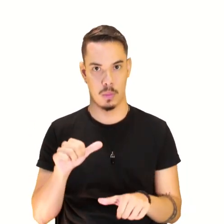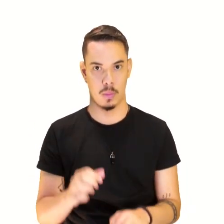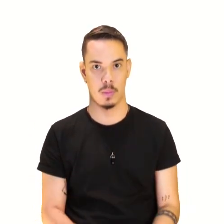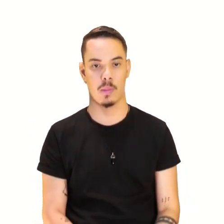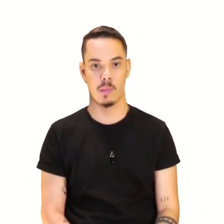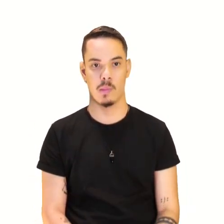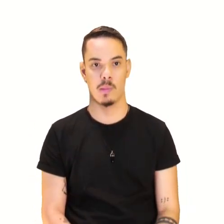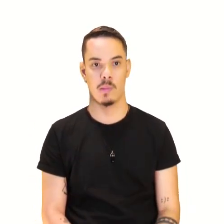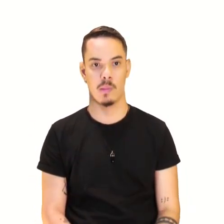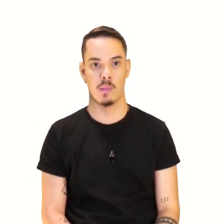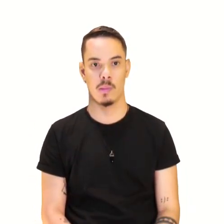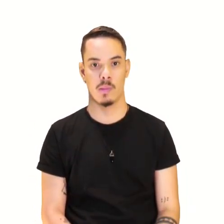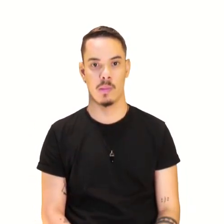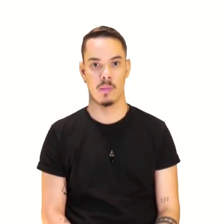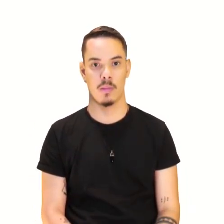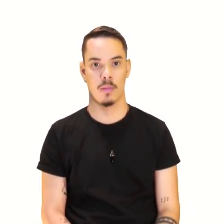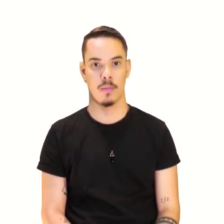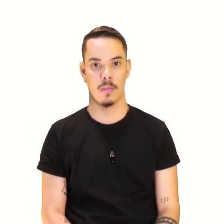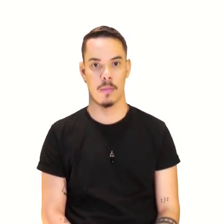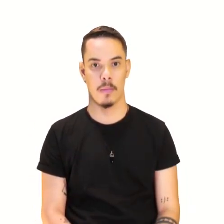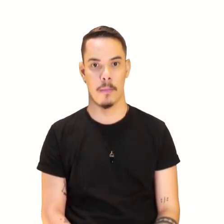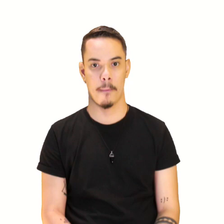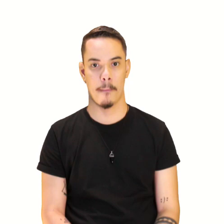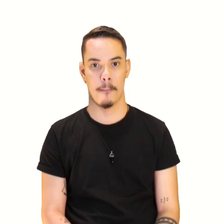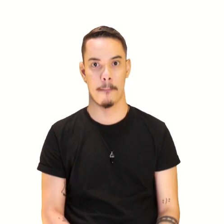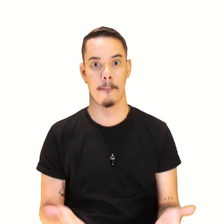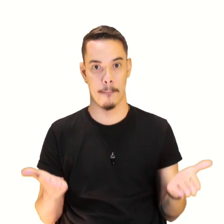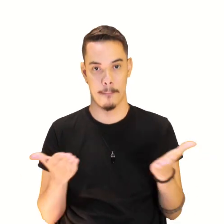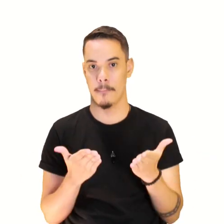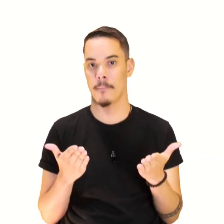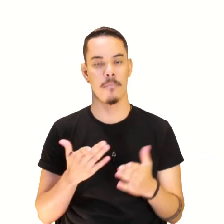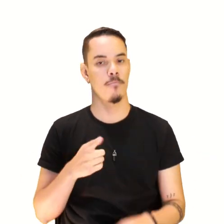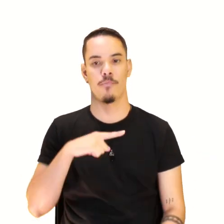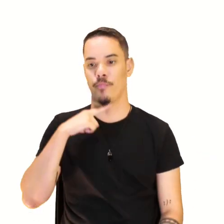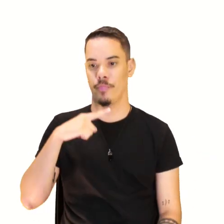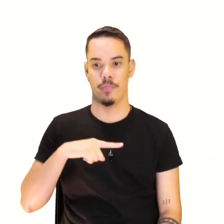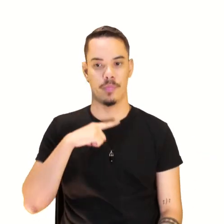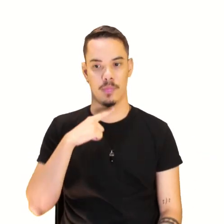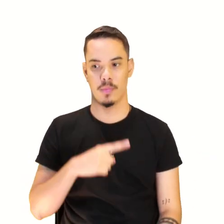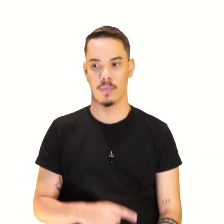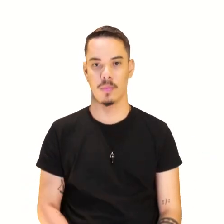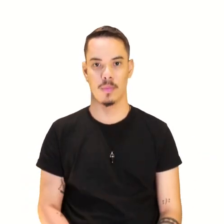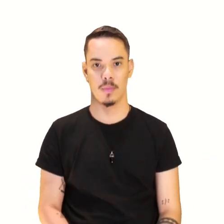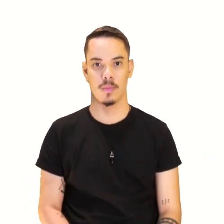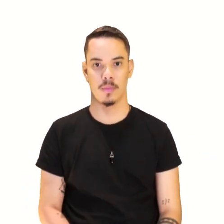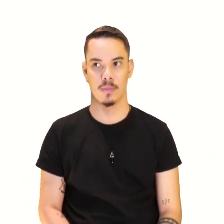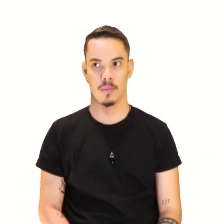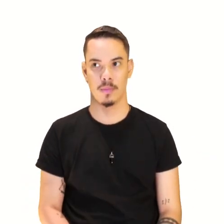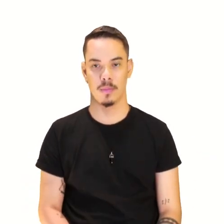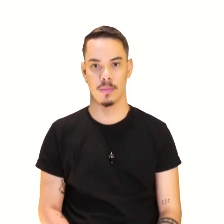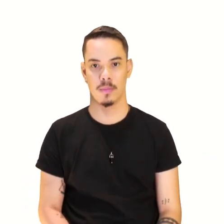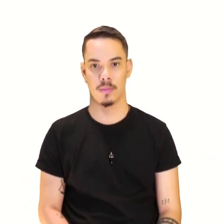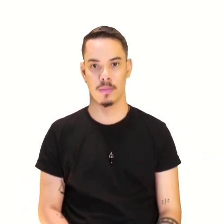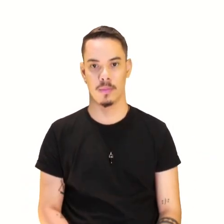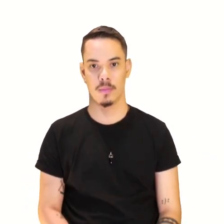é tá teve uma inverso que já tava mudada agora não tá mas vamos lá